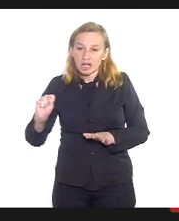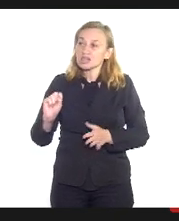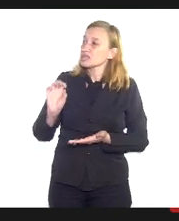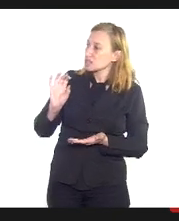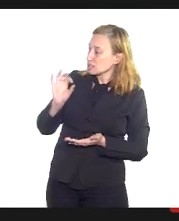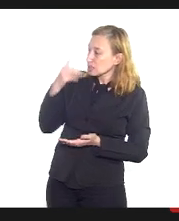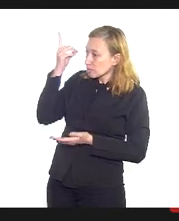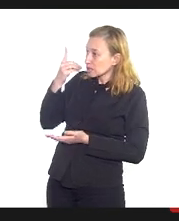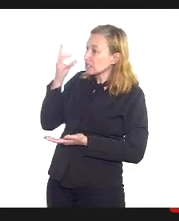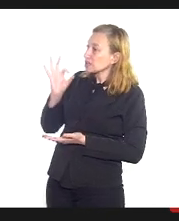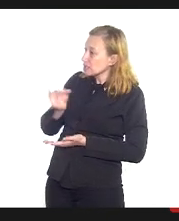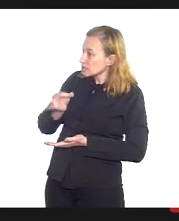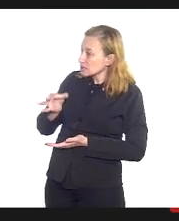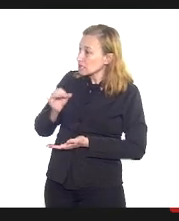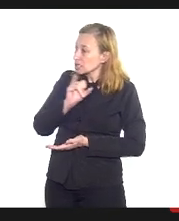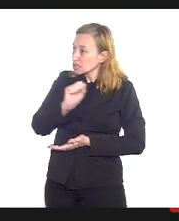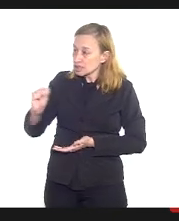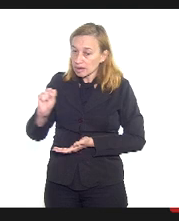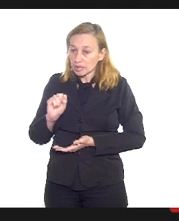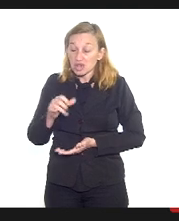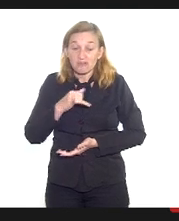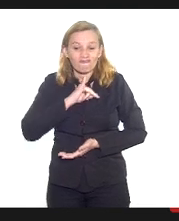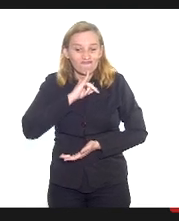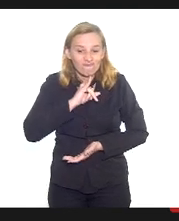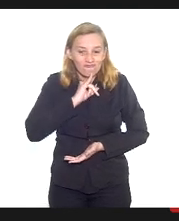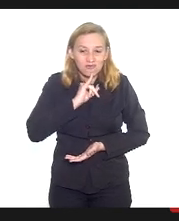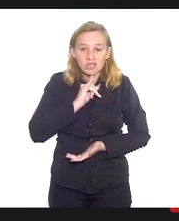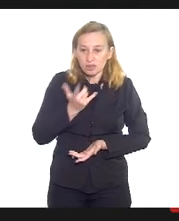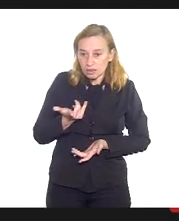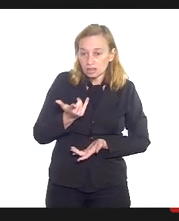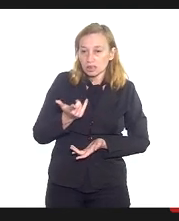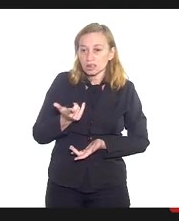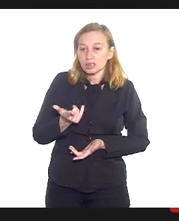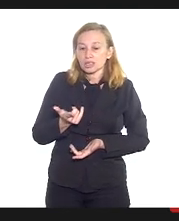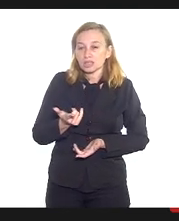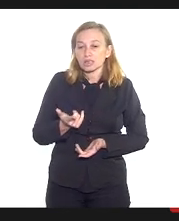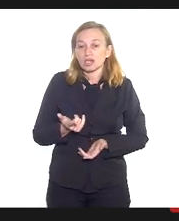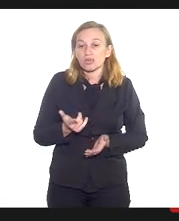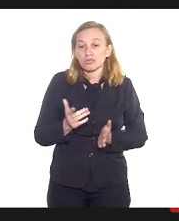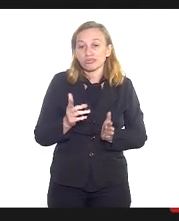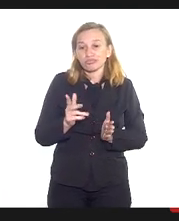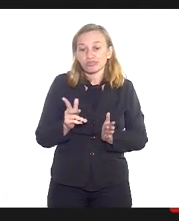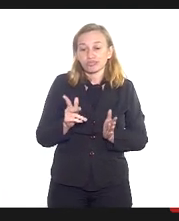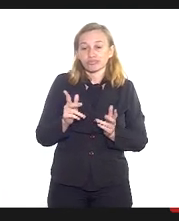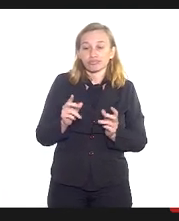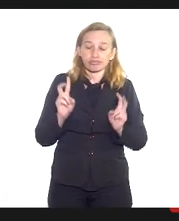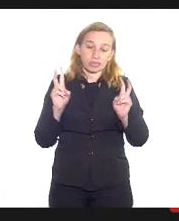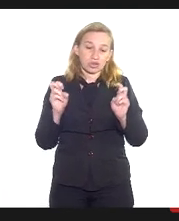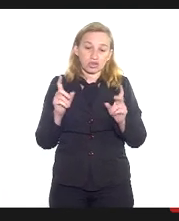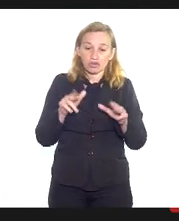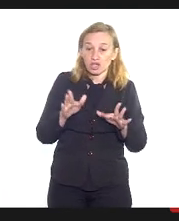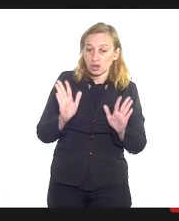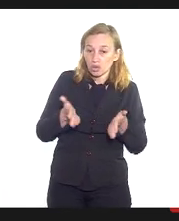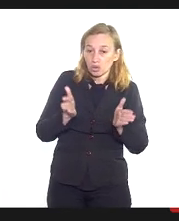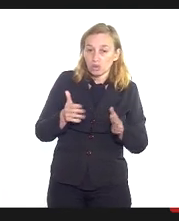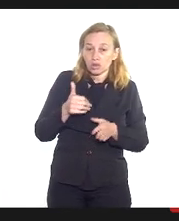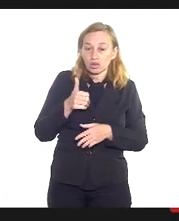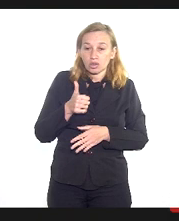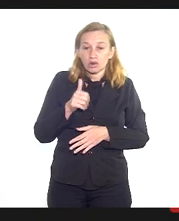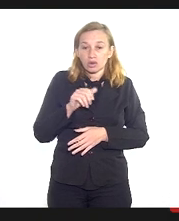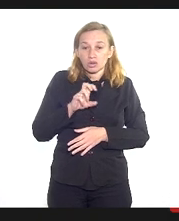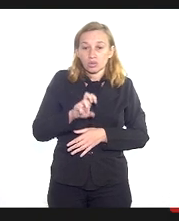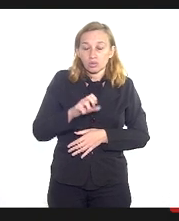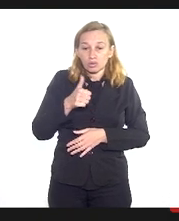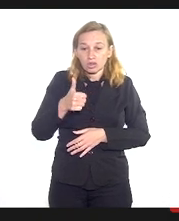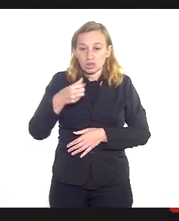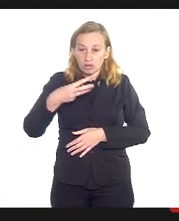razão. Pelo ICMS, infelizmente, assim, eu falei infelizmente porque eu digo, existe uma divergência hoje. Assim, 5.139 deixou claro na